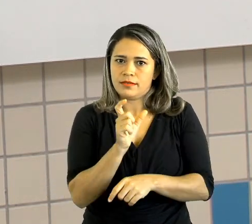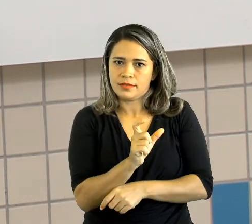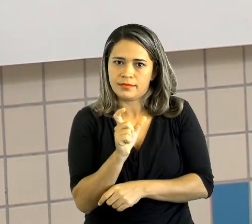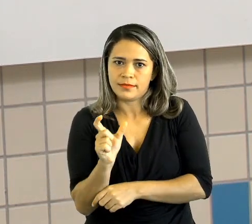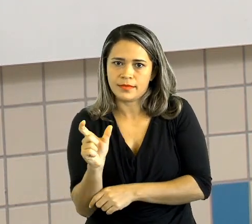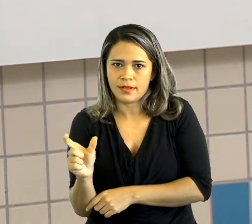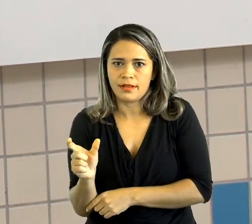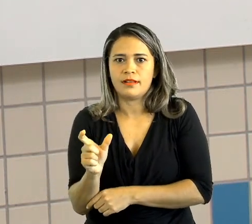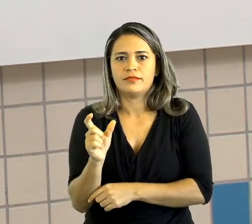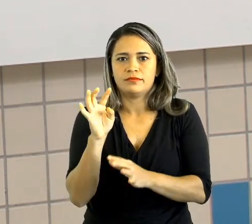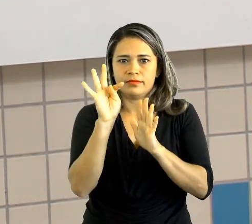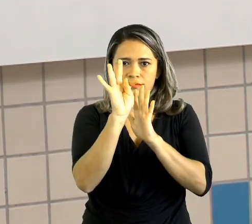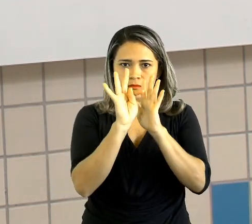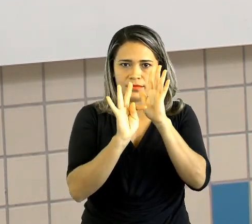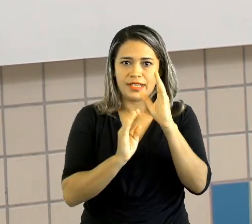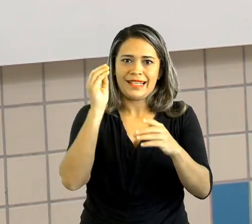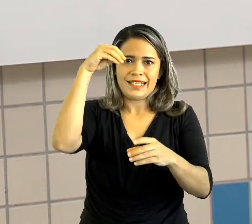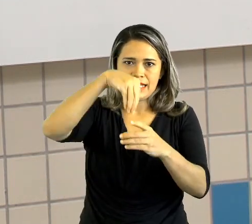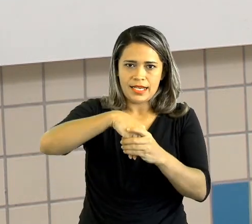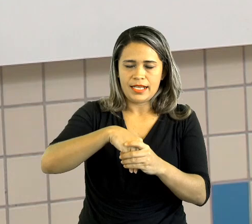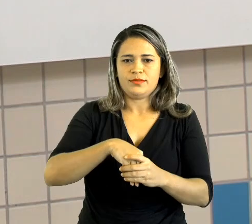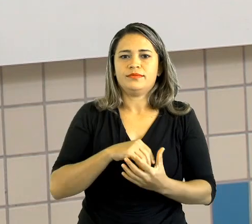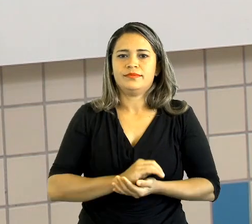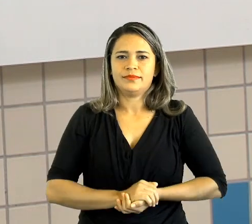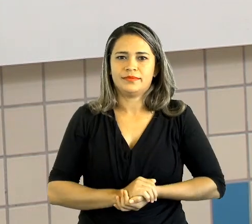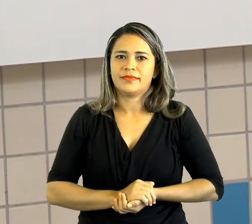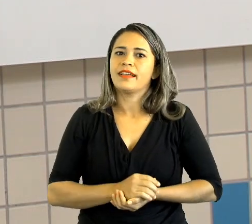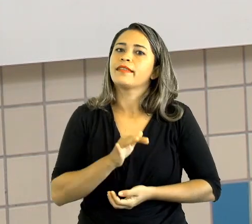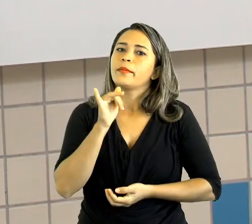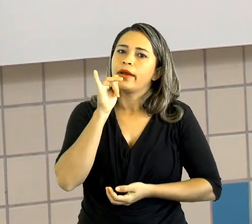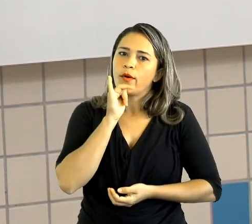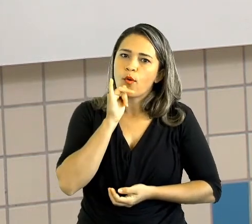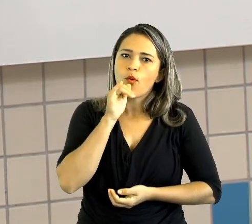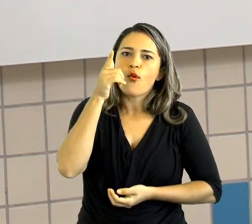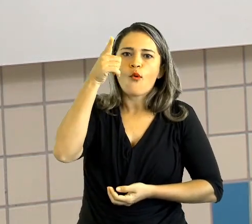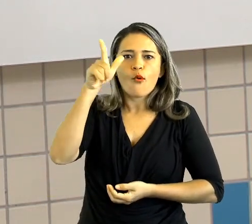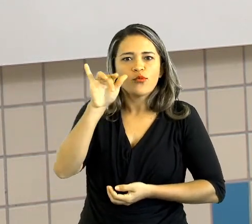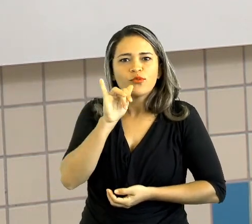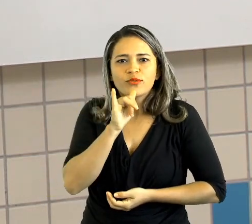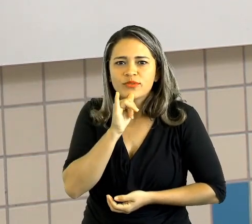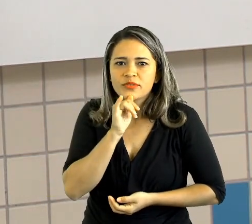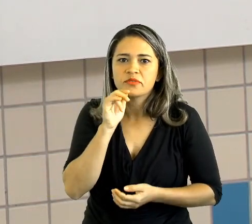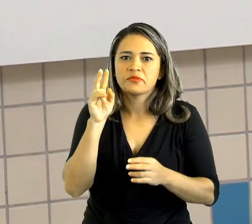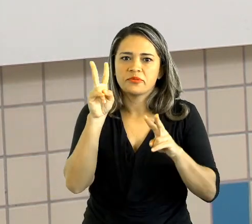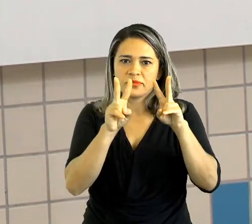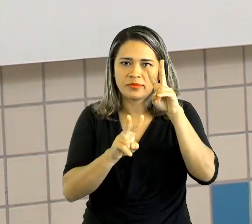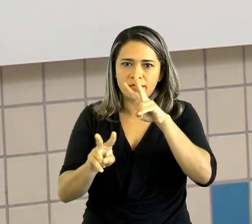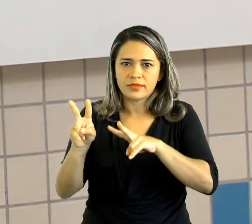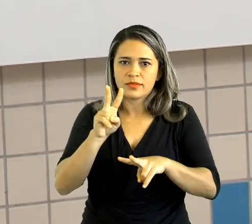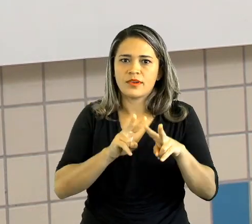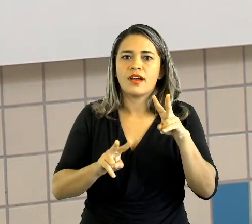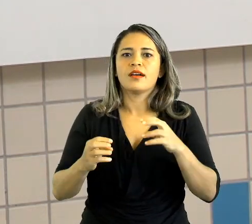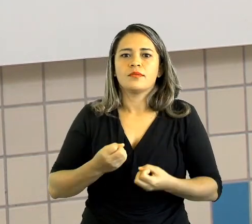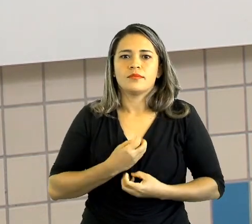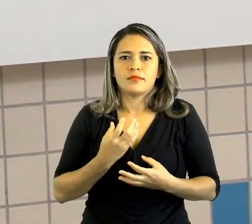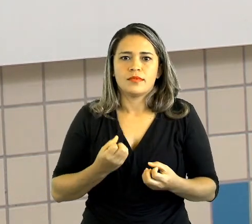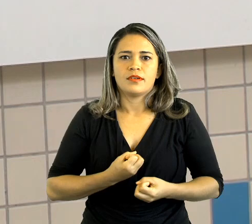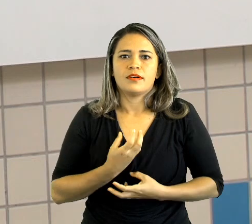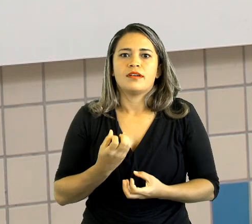texto. Então, essa é outro exemplo de poema visual ou poema concreto.